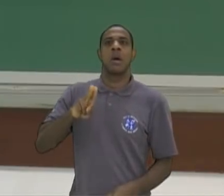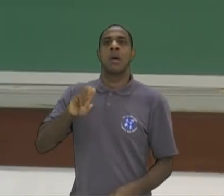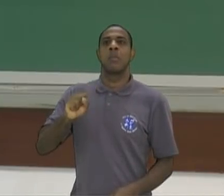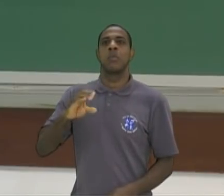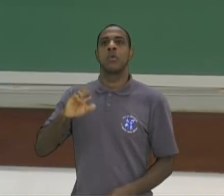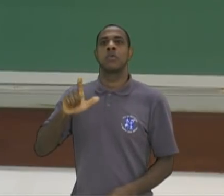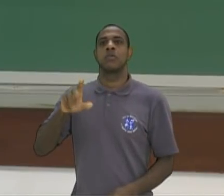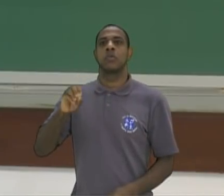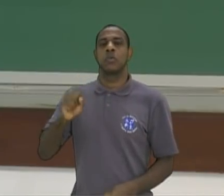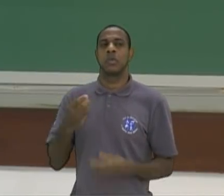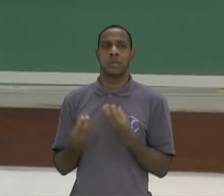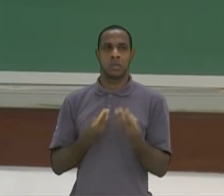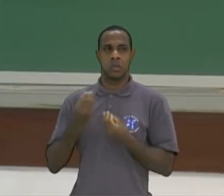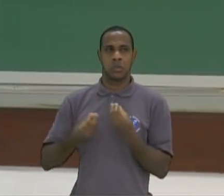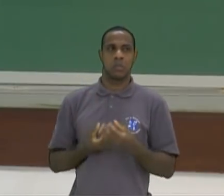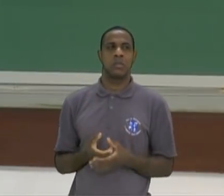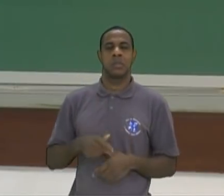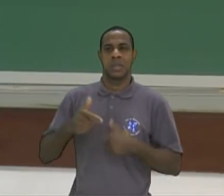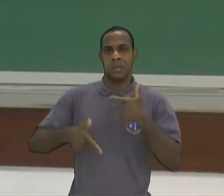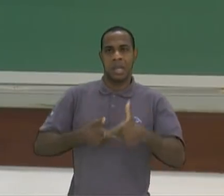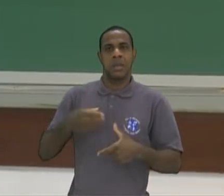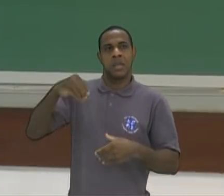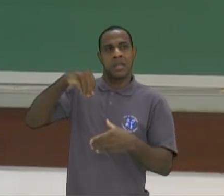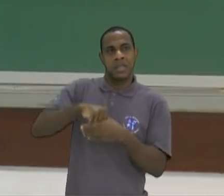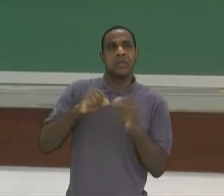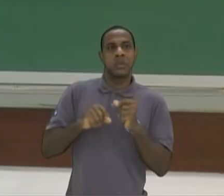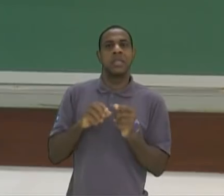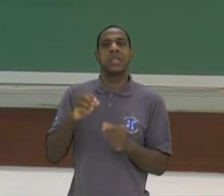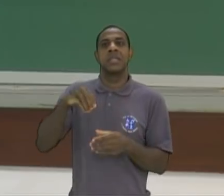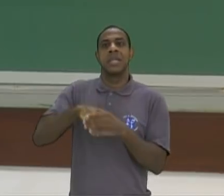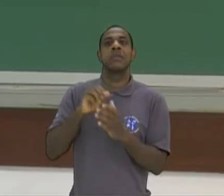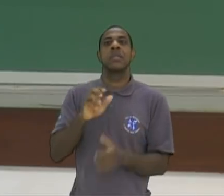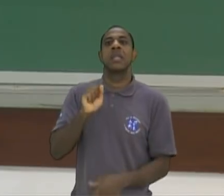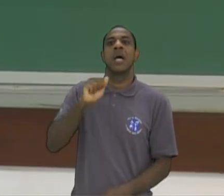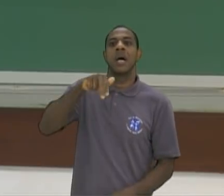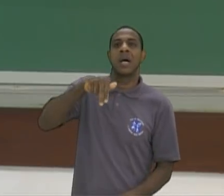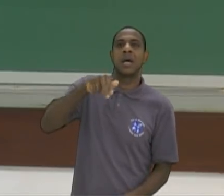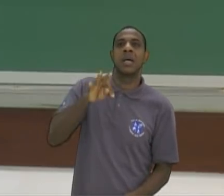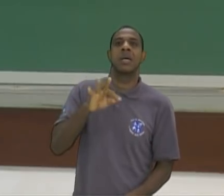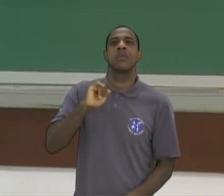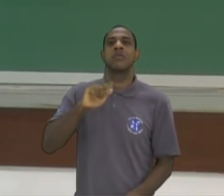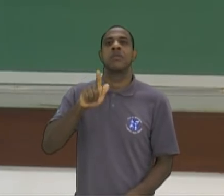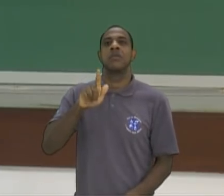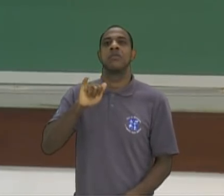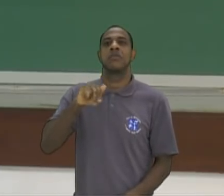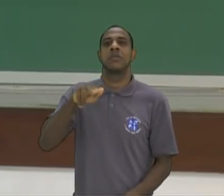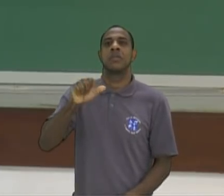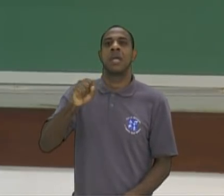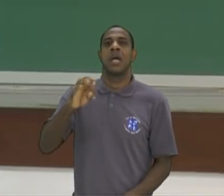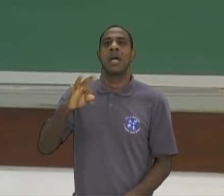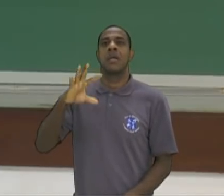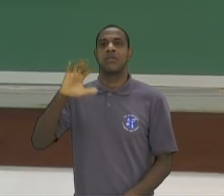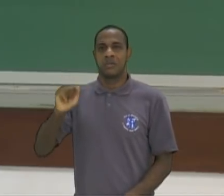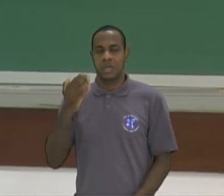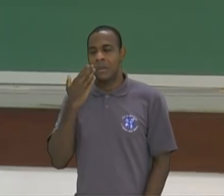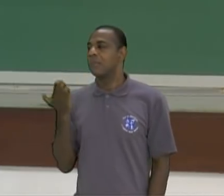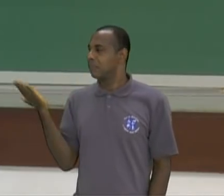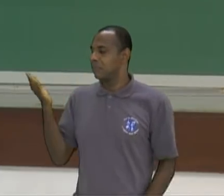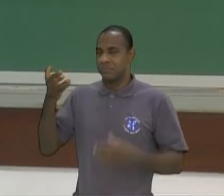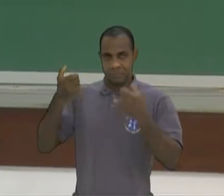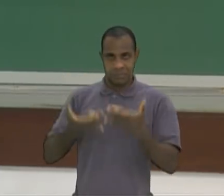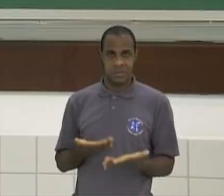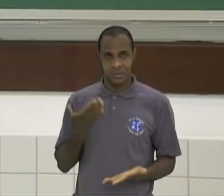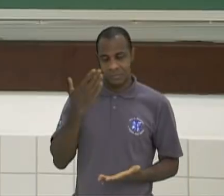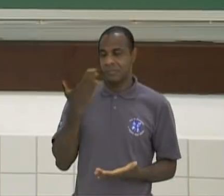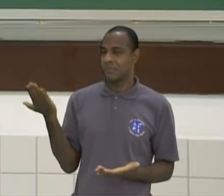um todo dentro da antiginástica, né? Então conheço meu corpo da posterior e meu corpo também anterior, né? Justamente essa